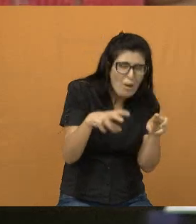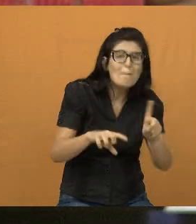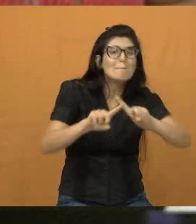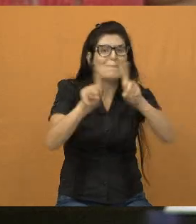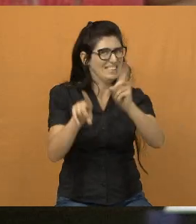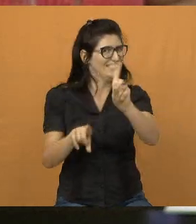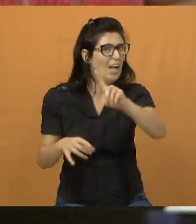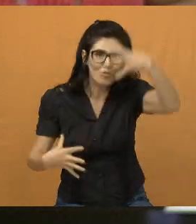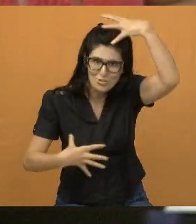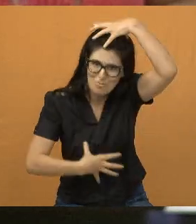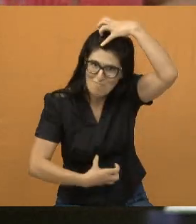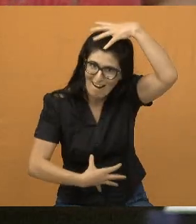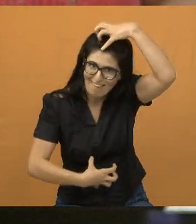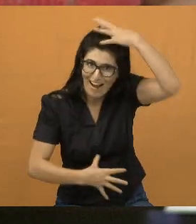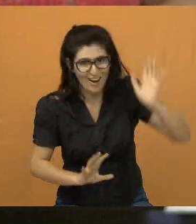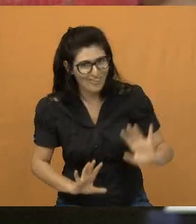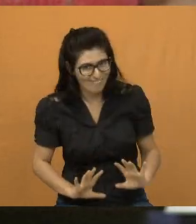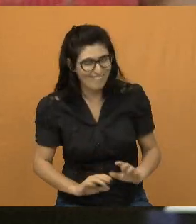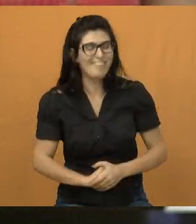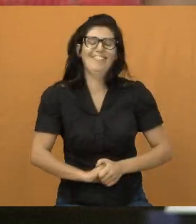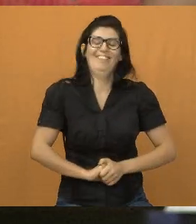macacos, nós já vamos esclarecer,